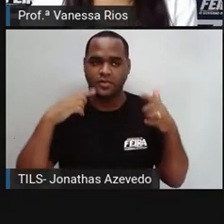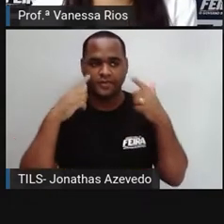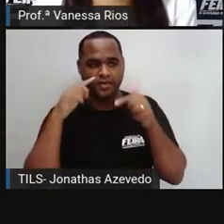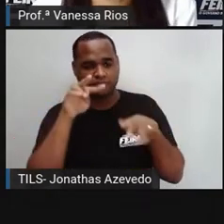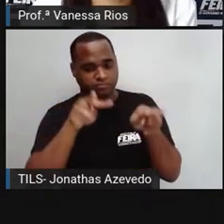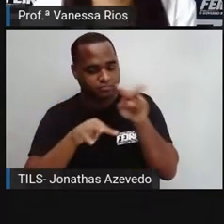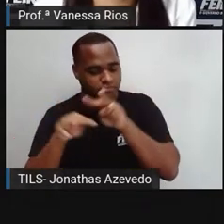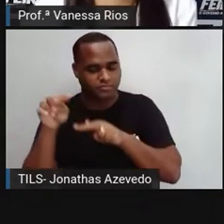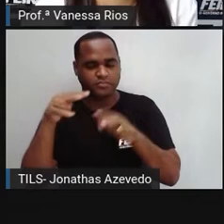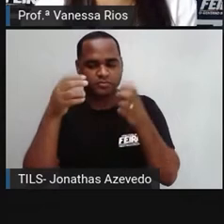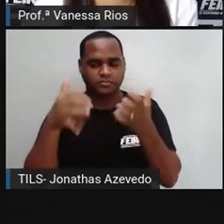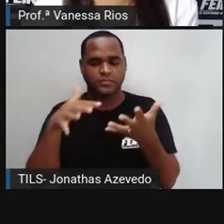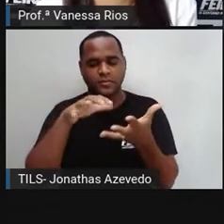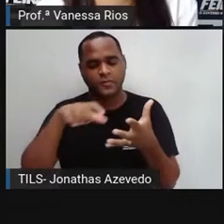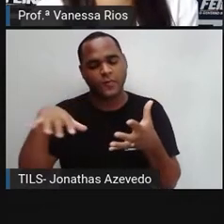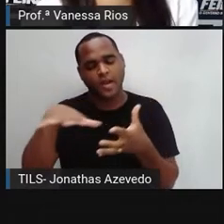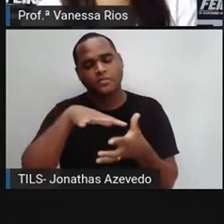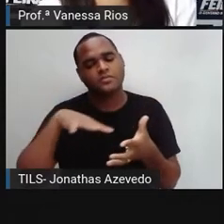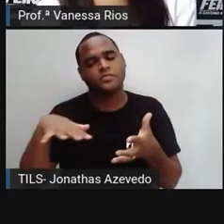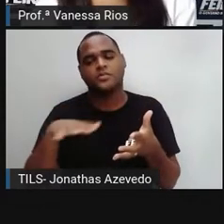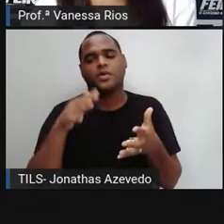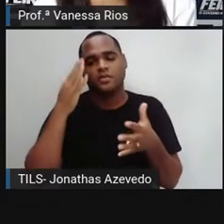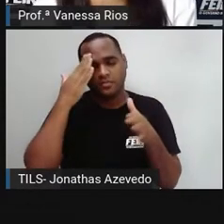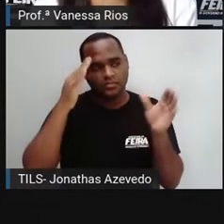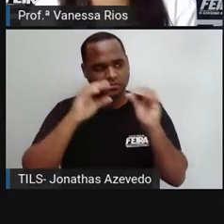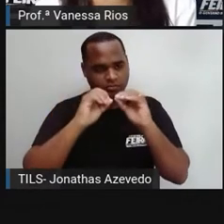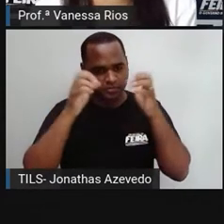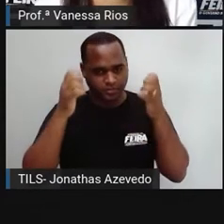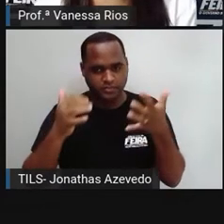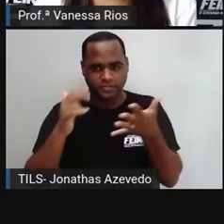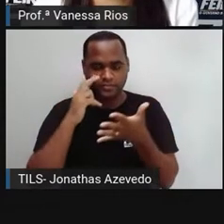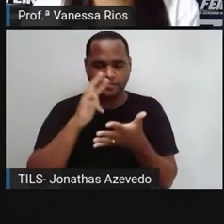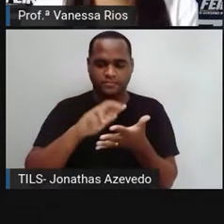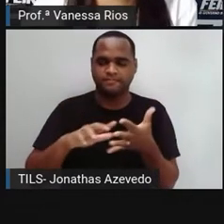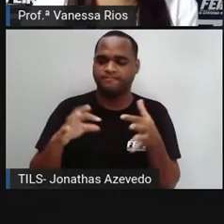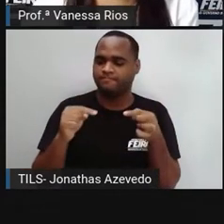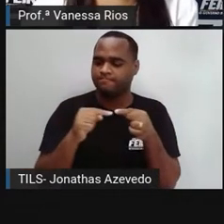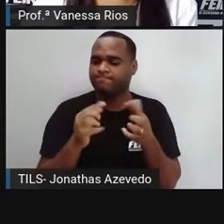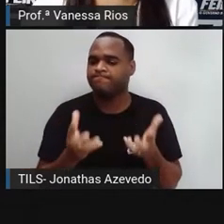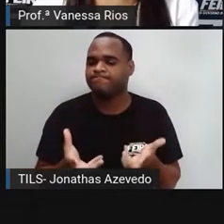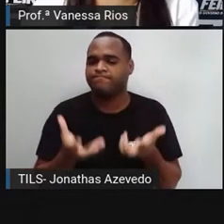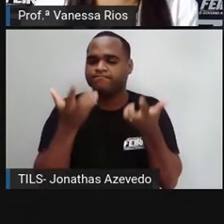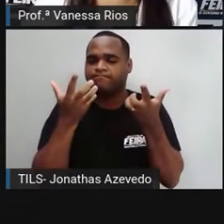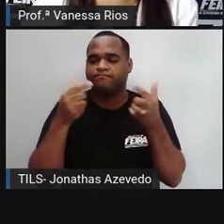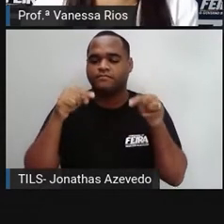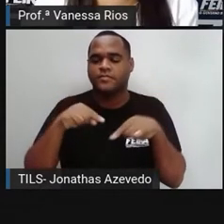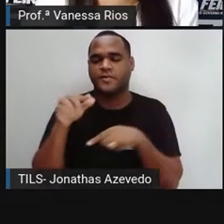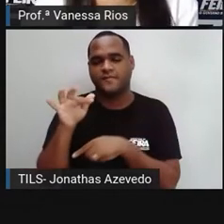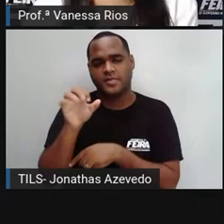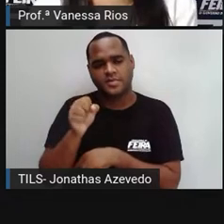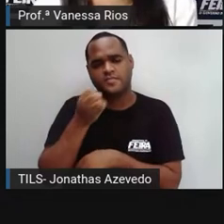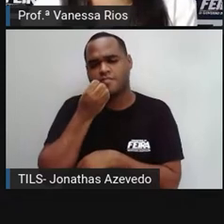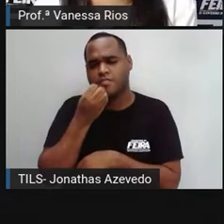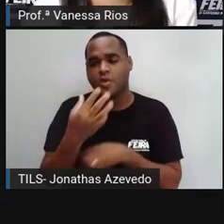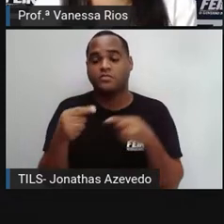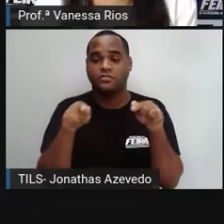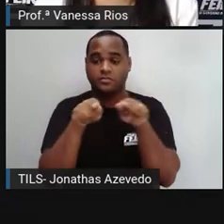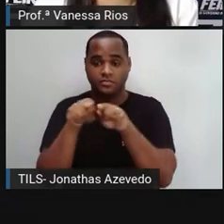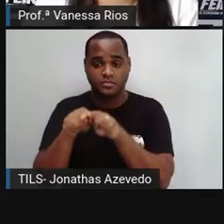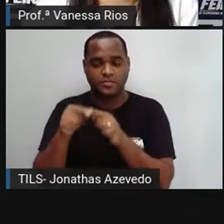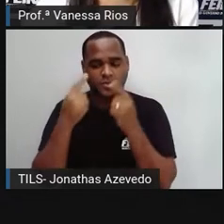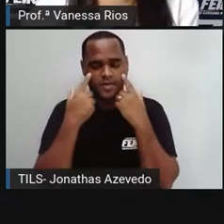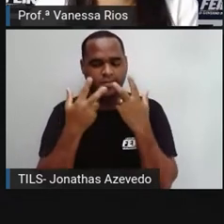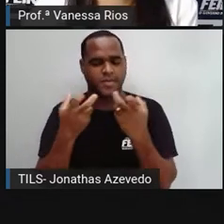uma lagoa, né? Entendendo toda a sua relevância para a nossa cidade, a gente já percebe aí o